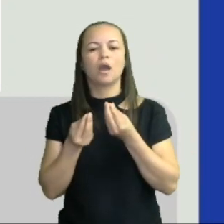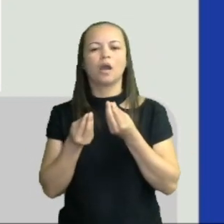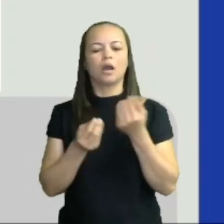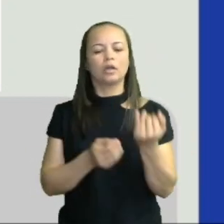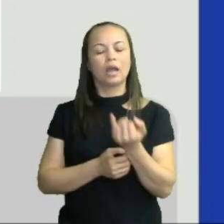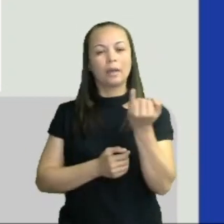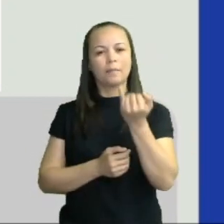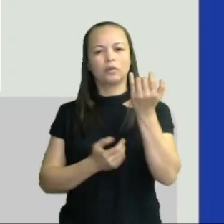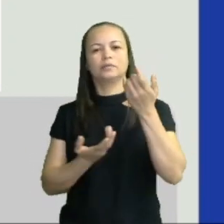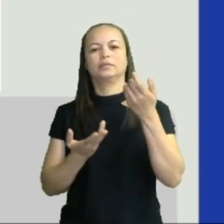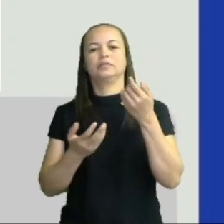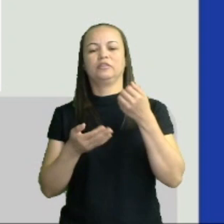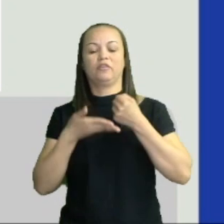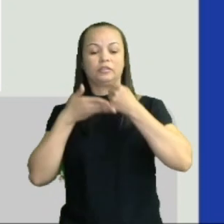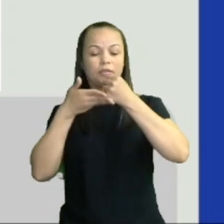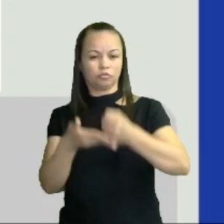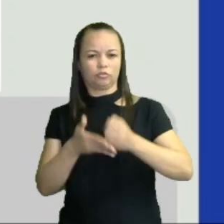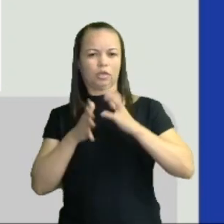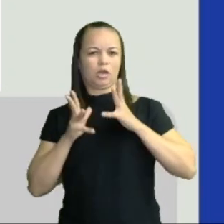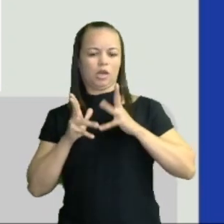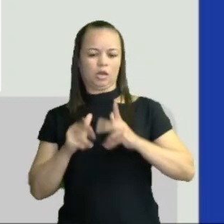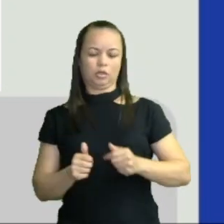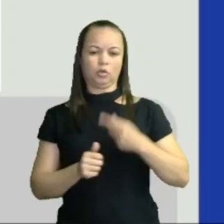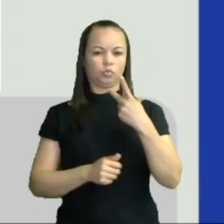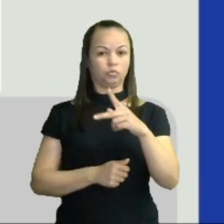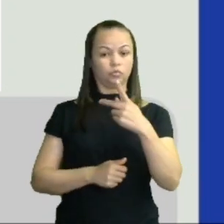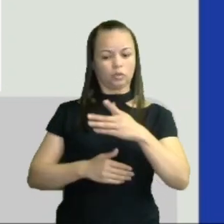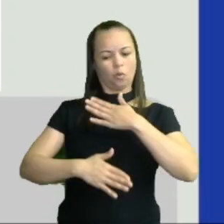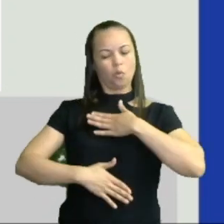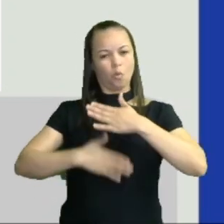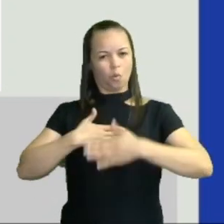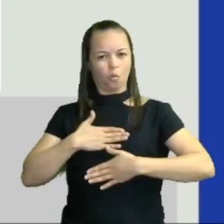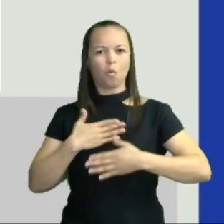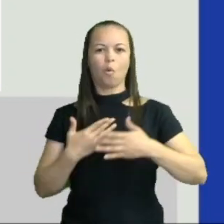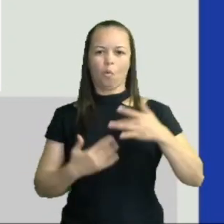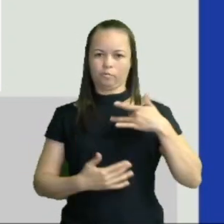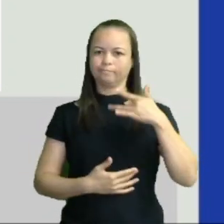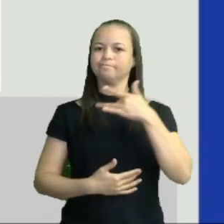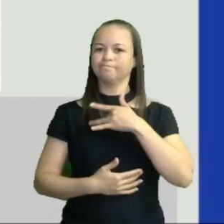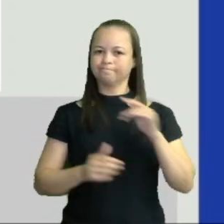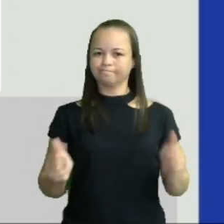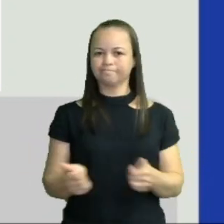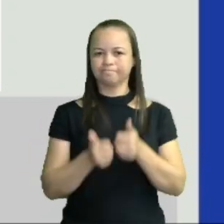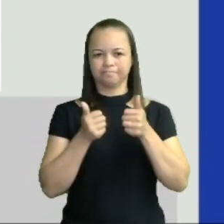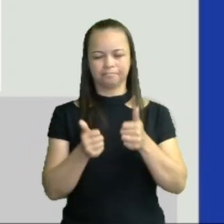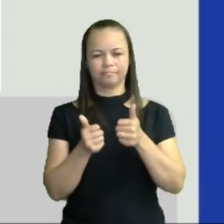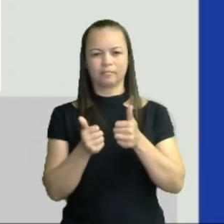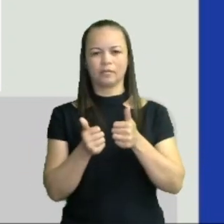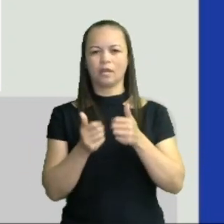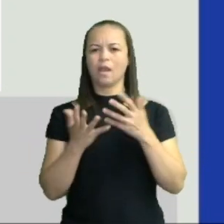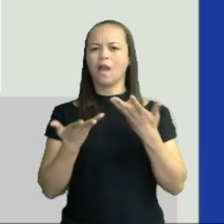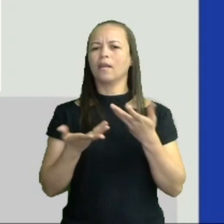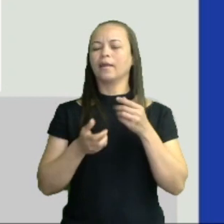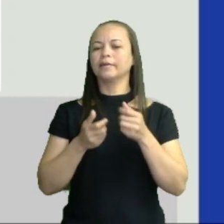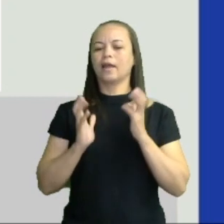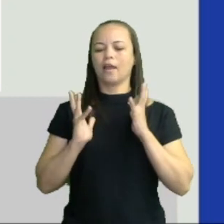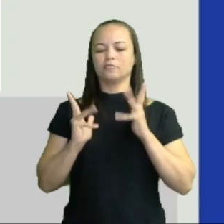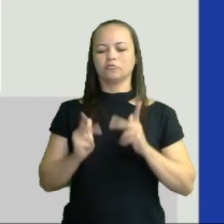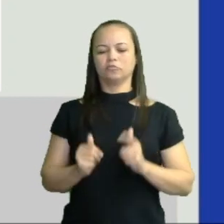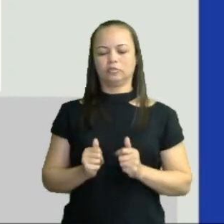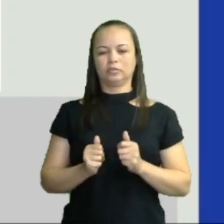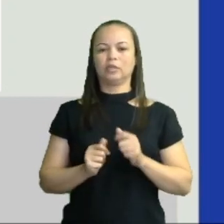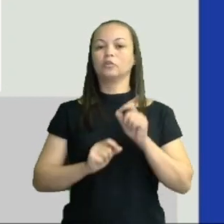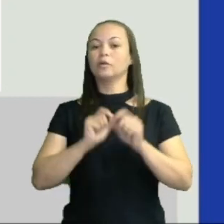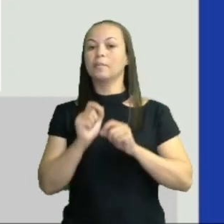ajudar na higienização, que vão te ajudar a manter teu corpo saudável. Sabe o que é? Além da higienização, é